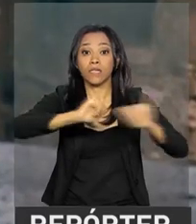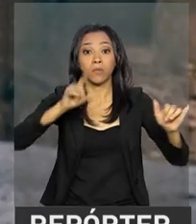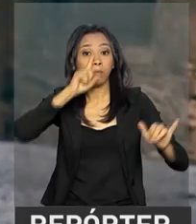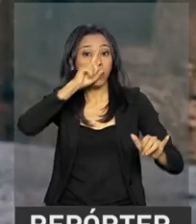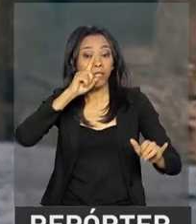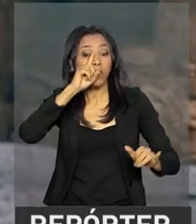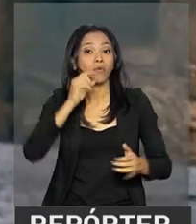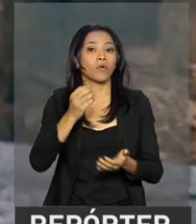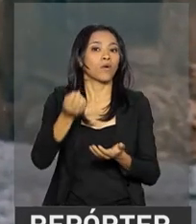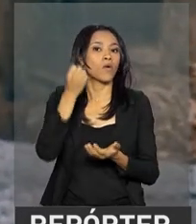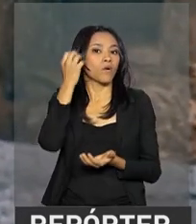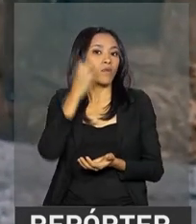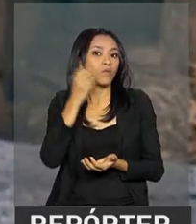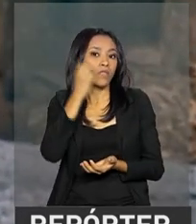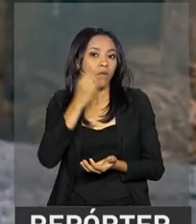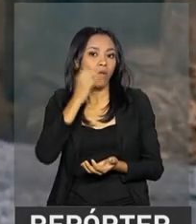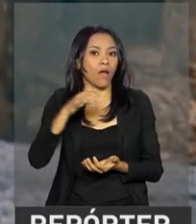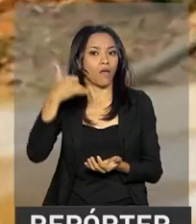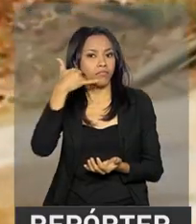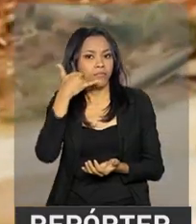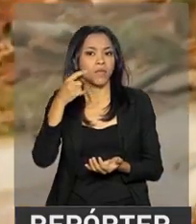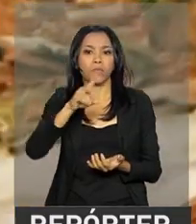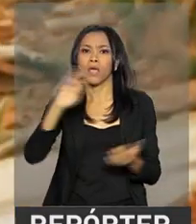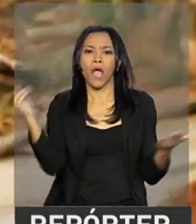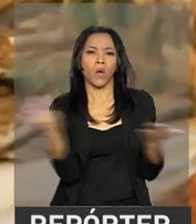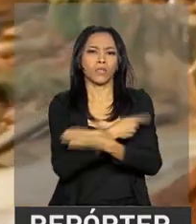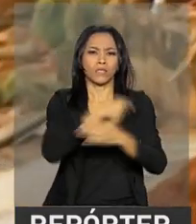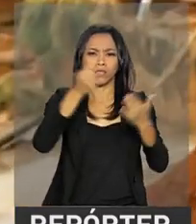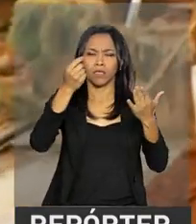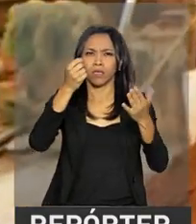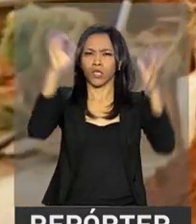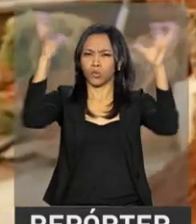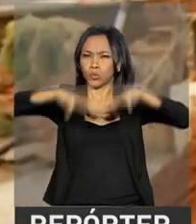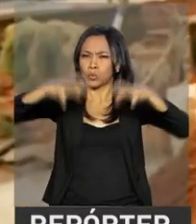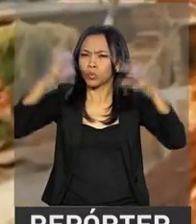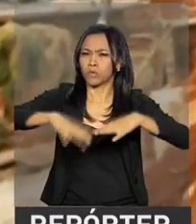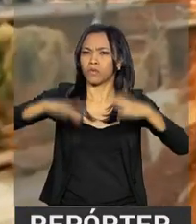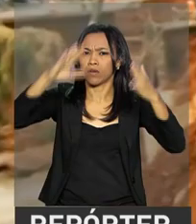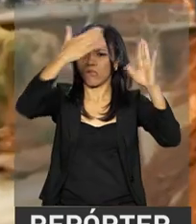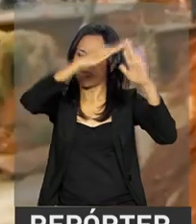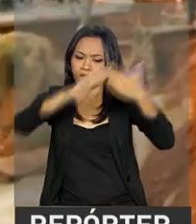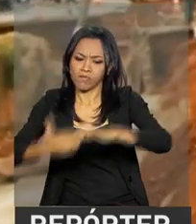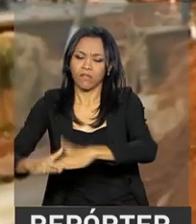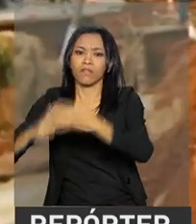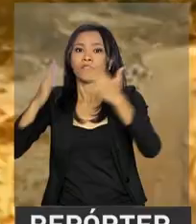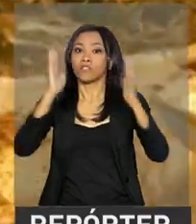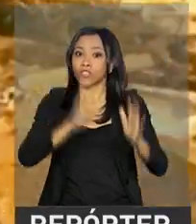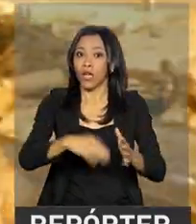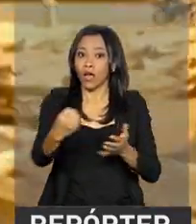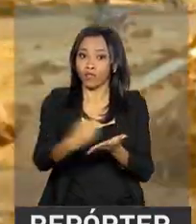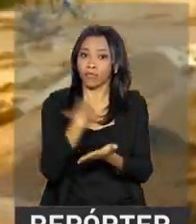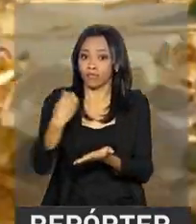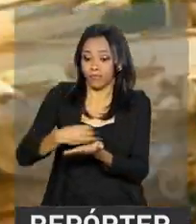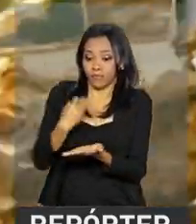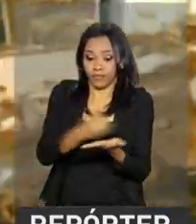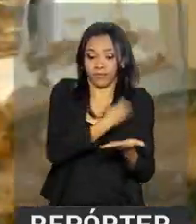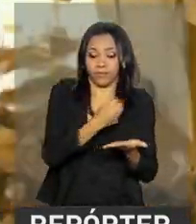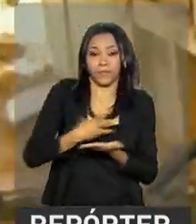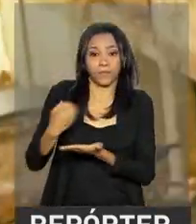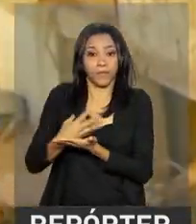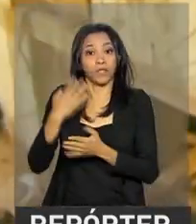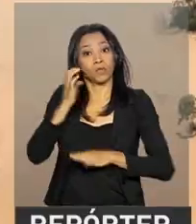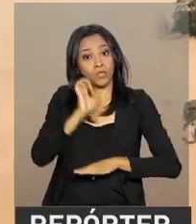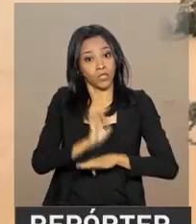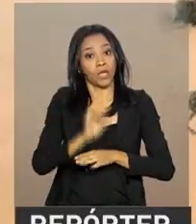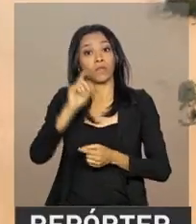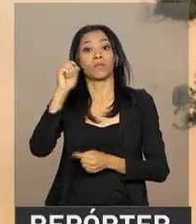de inundação, deslizamento ou tempestades já começam a chegar a partir de hoje aos celulares da população do Rio de Janeiro, do